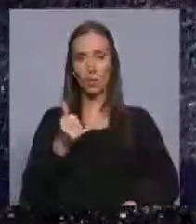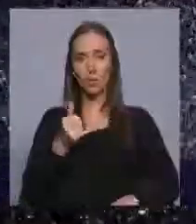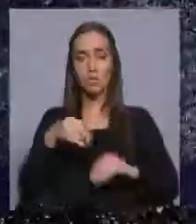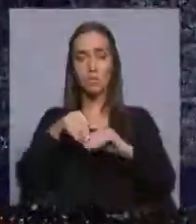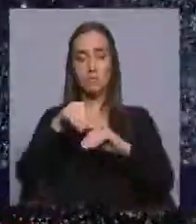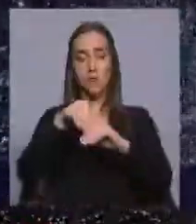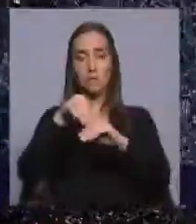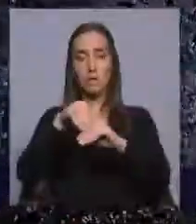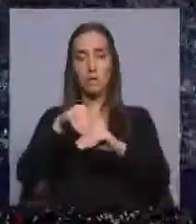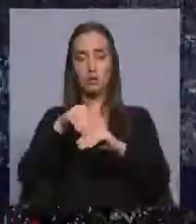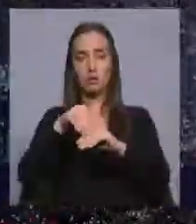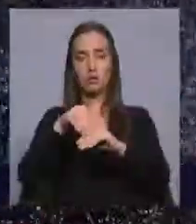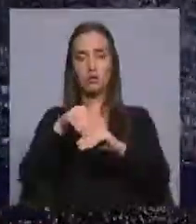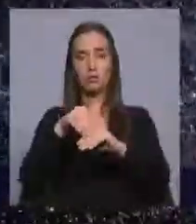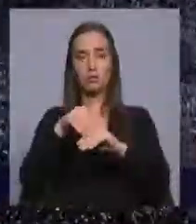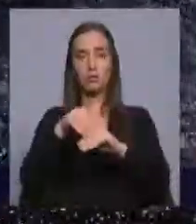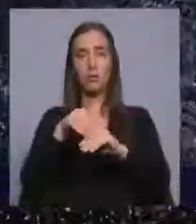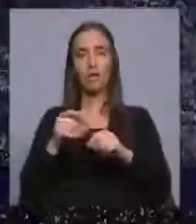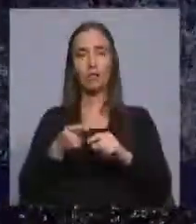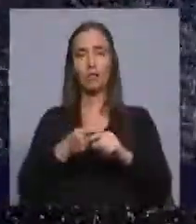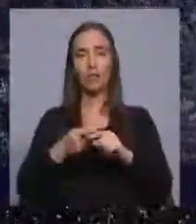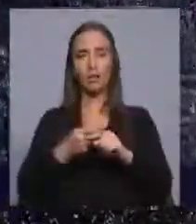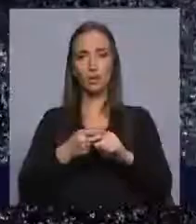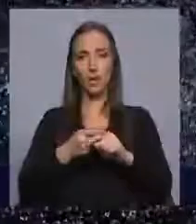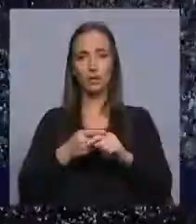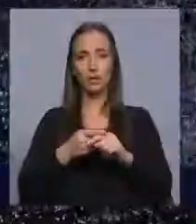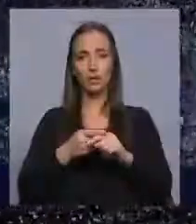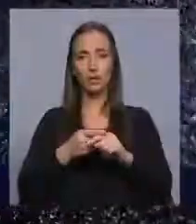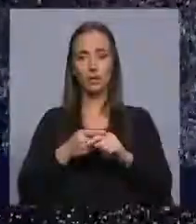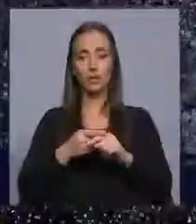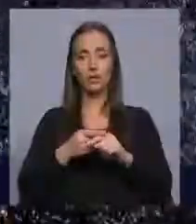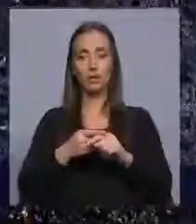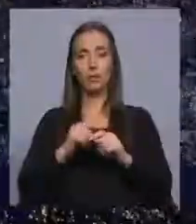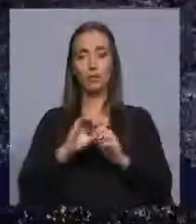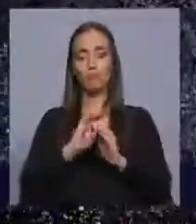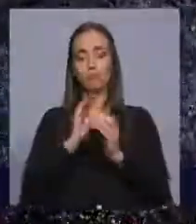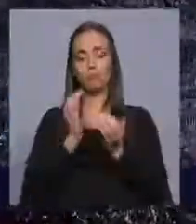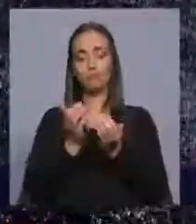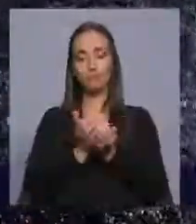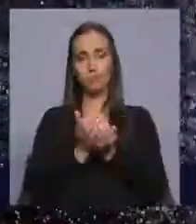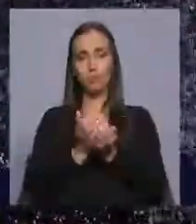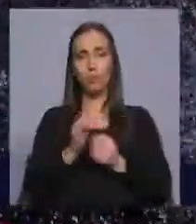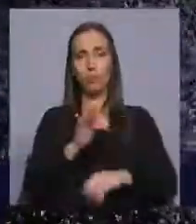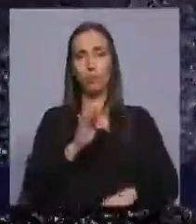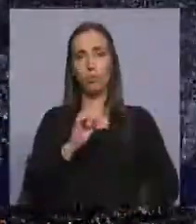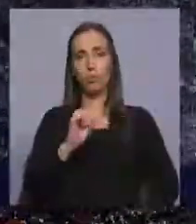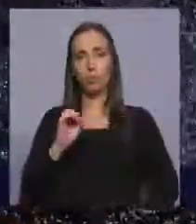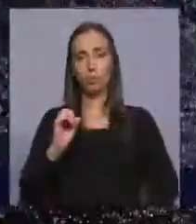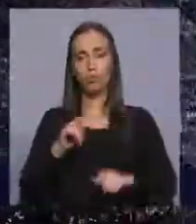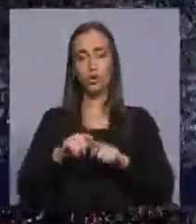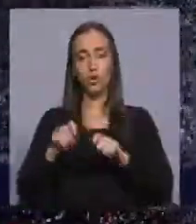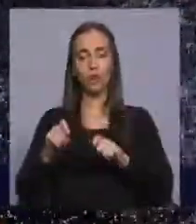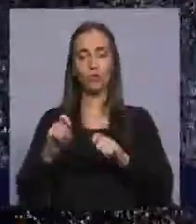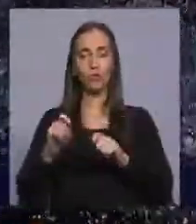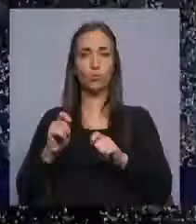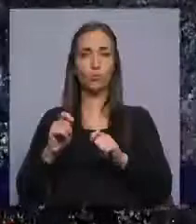atmosfera, o interessante é que nas camadas superiores da atmosfera, estamos a falar de 400 km de altitude, acontece um efeito muito,